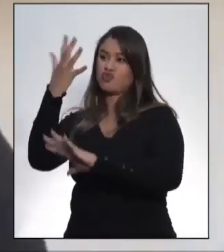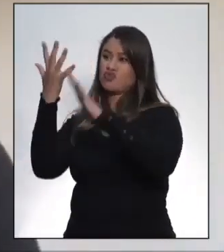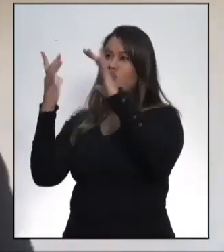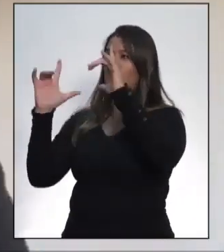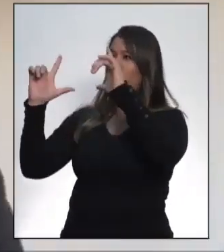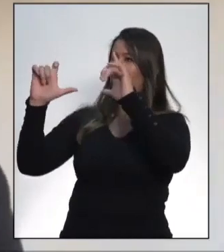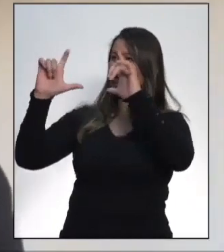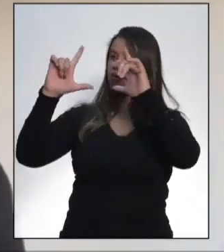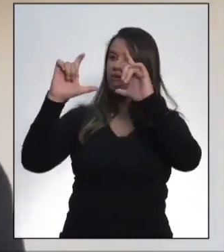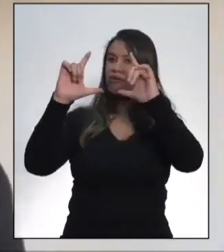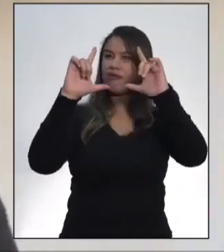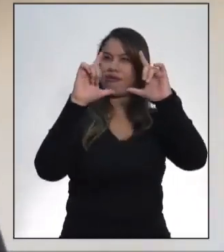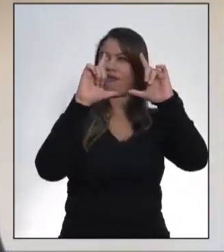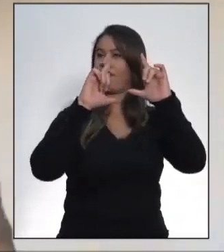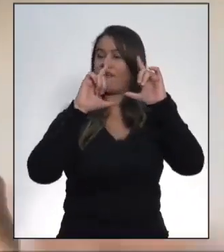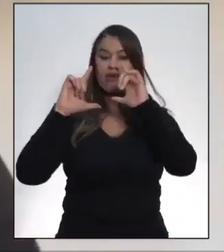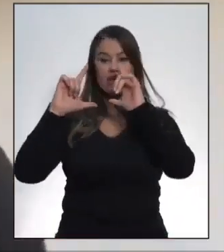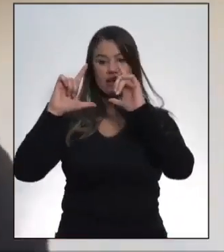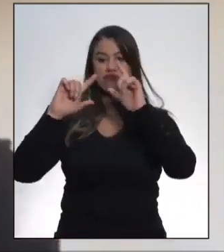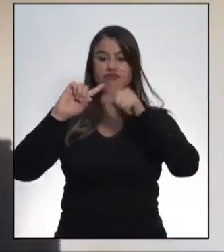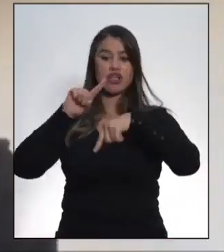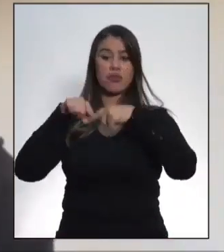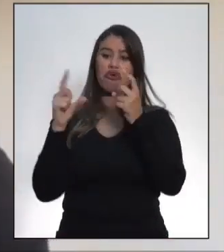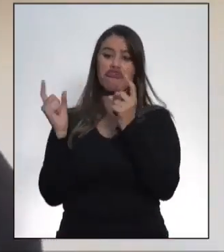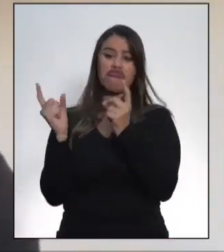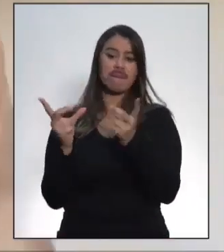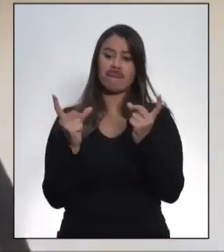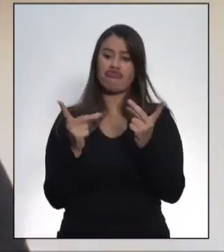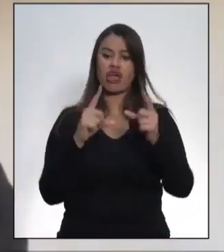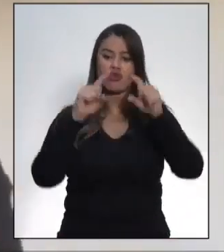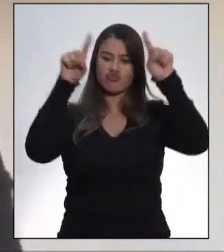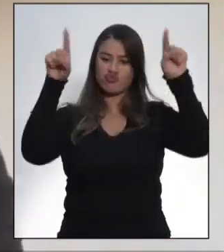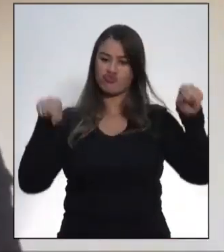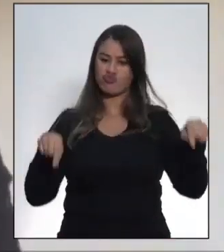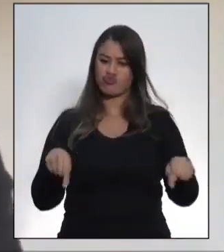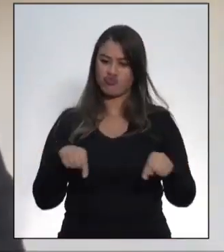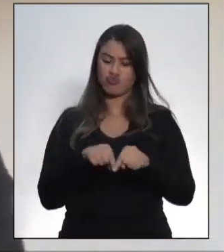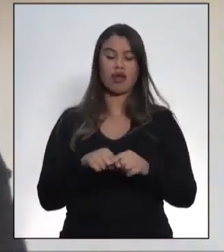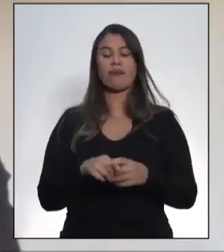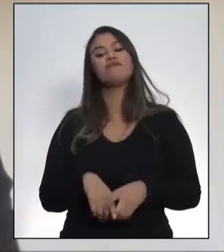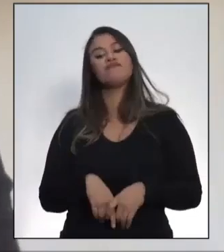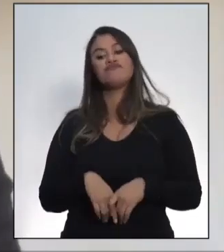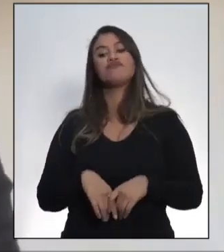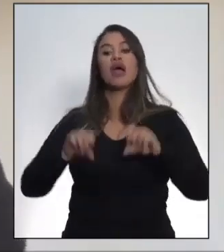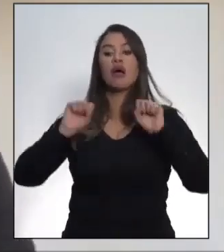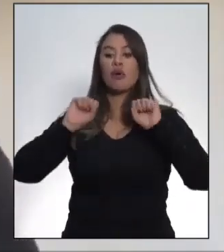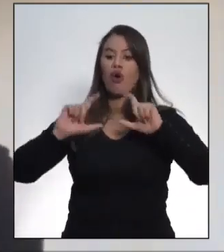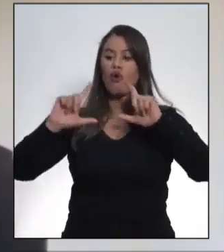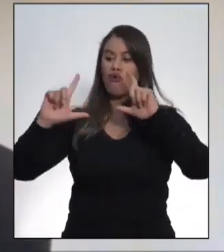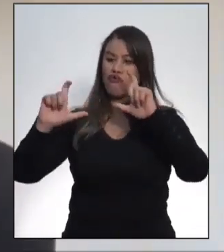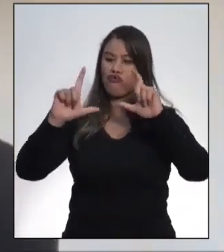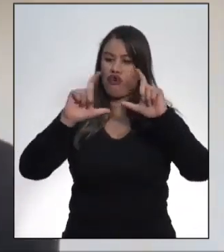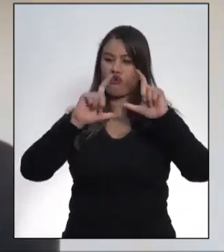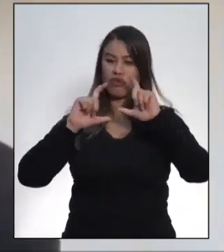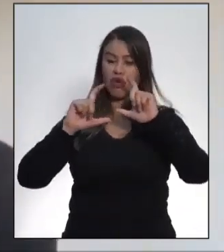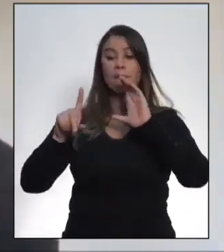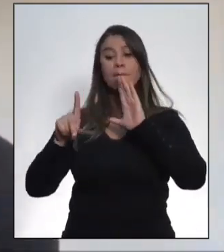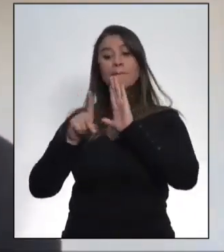pode ser uma fotógrafa jornalística e estar sempre com uma equipe de jornalistas num jornal, na